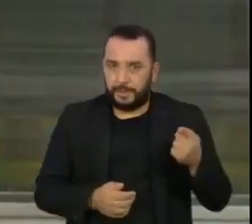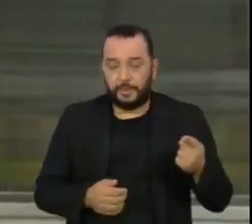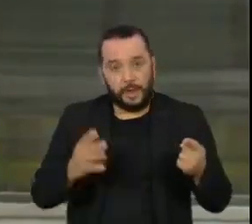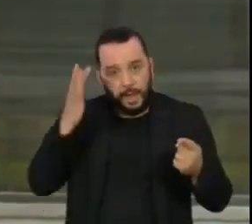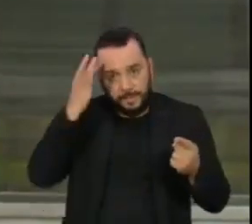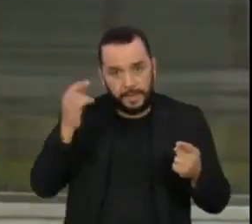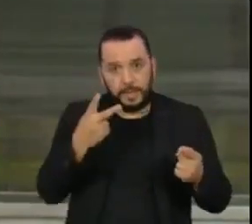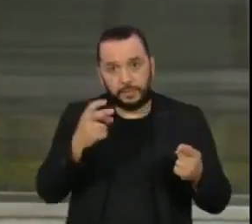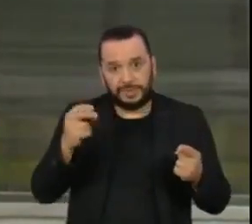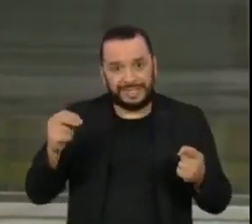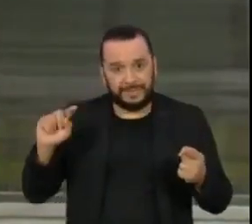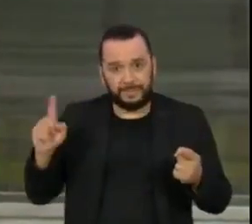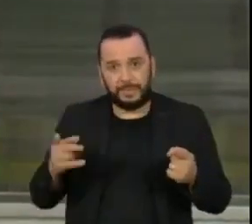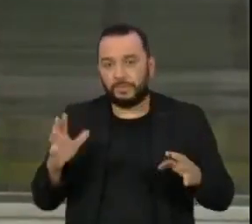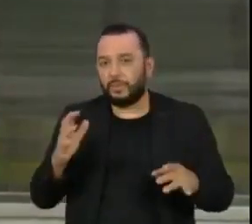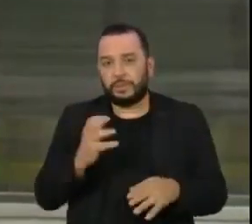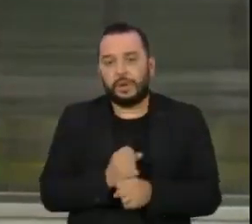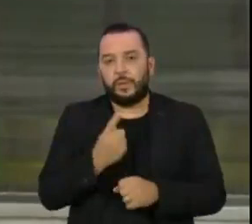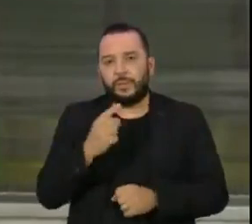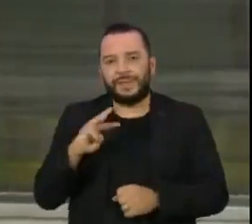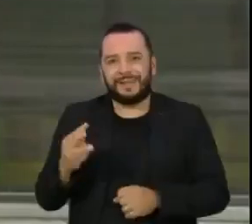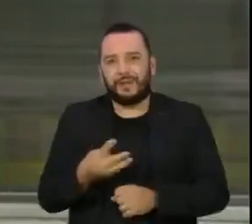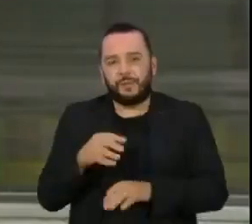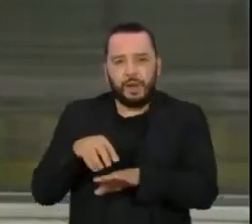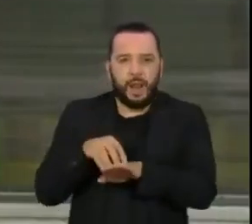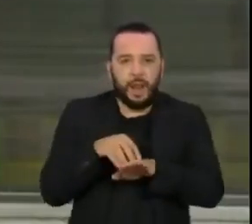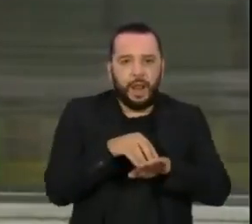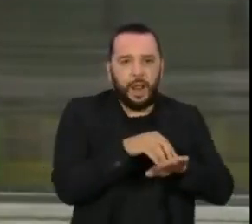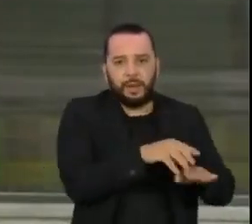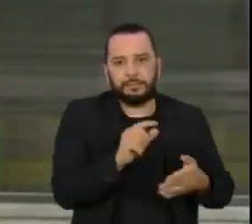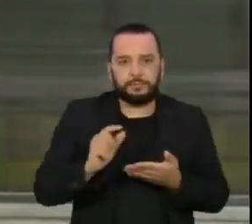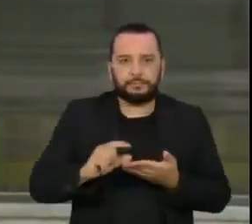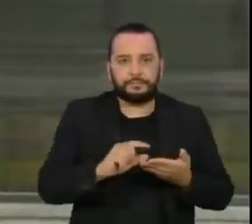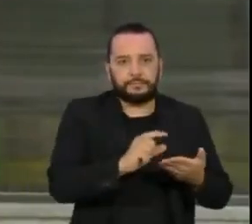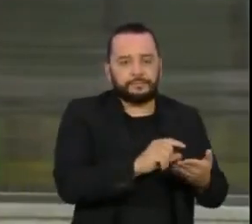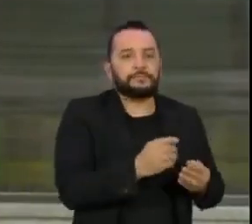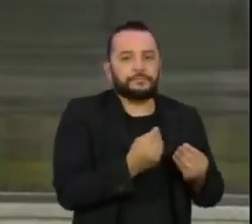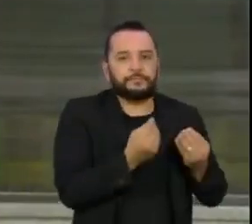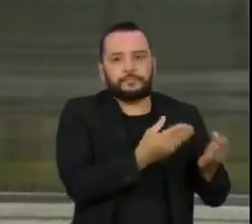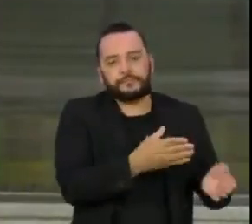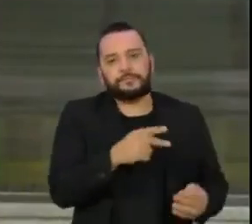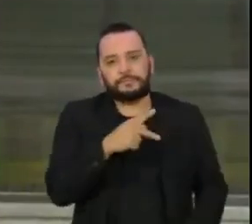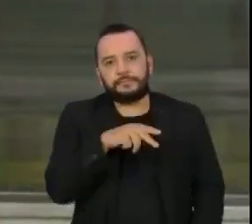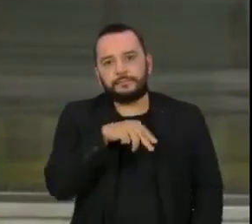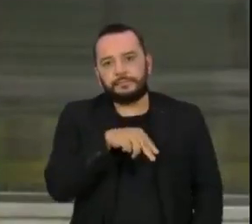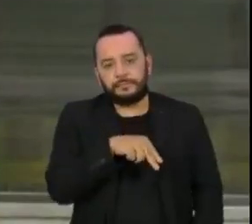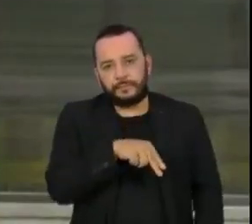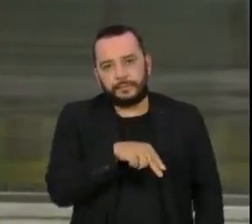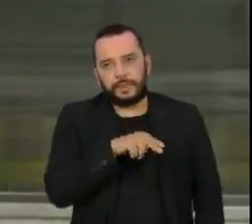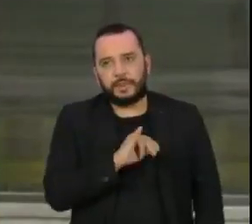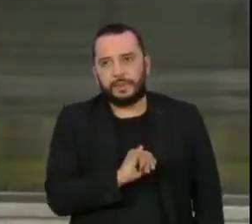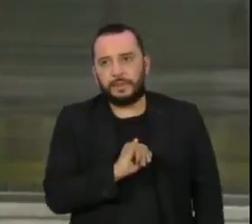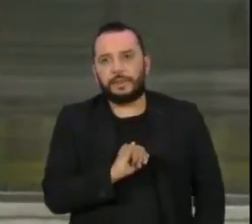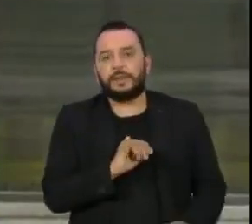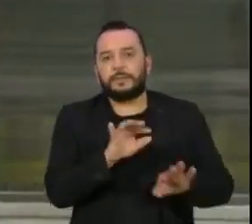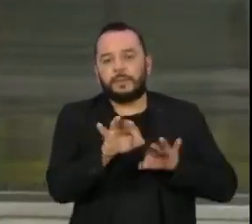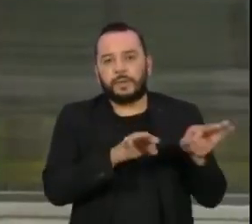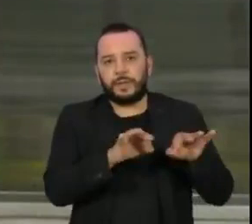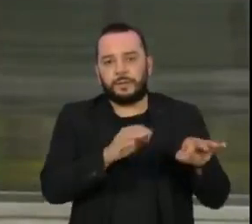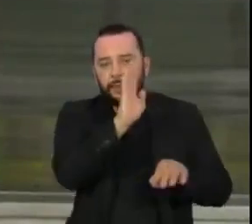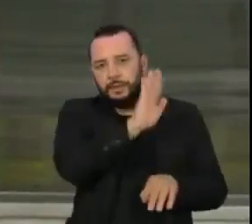mil doses, totalizando 1 milhão de novas doses para o PNI, Programa Nacional de Imunização.